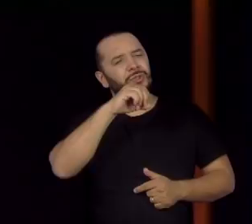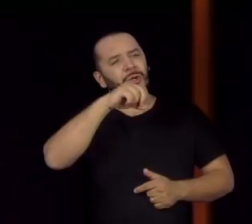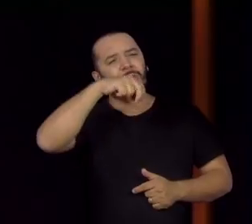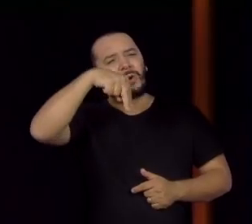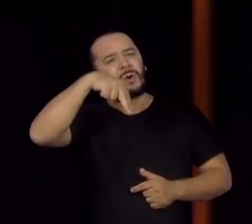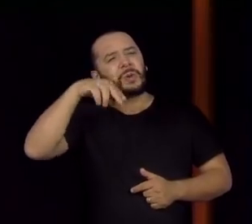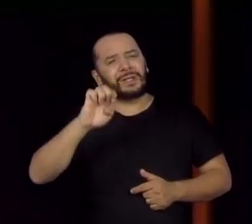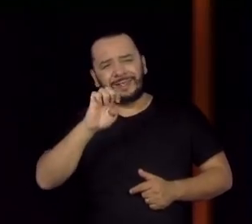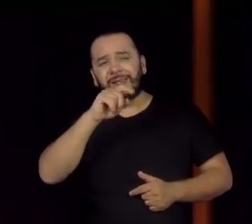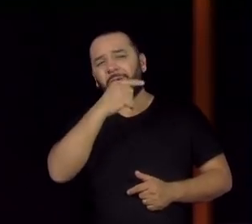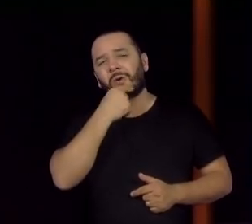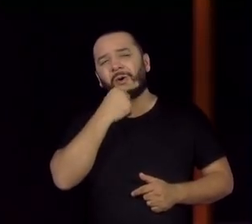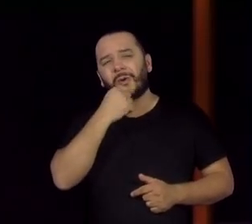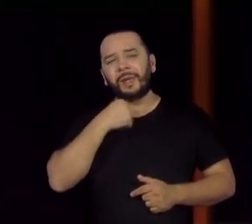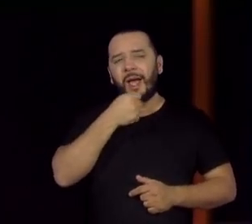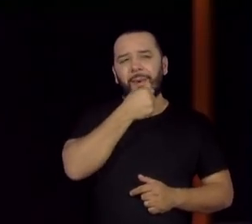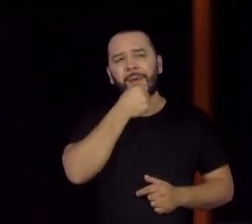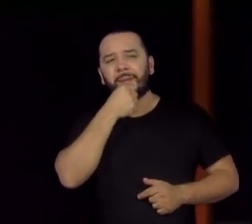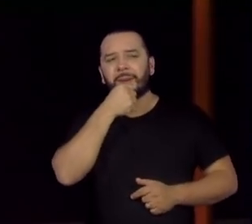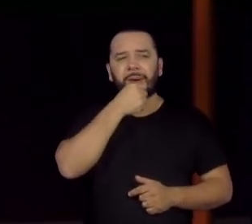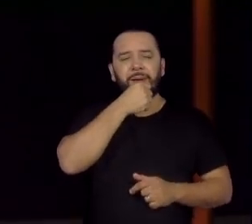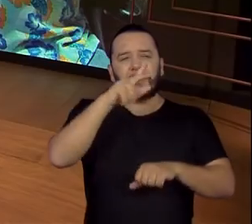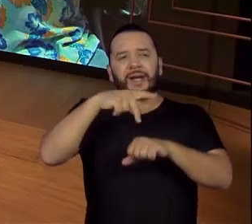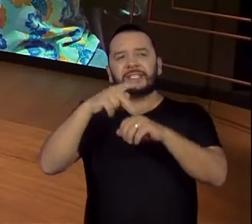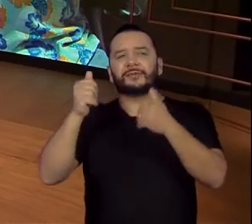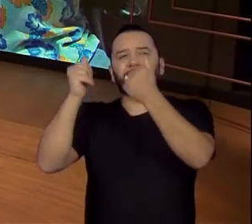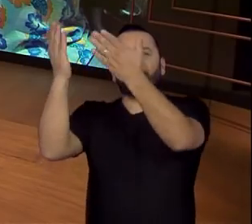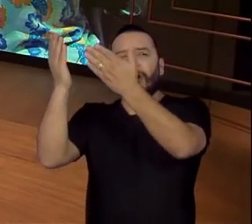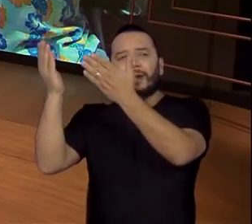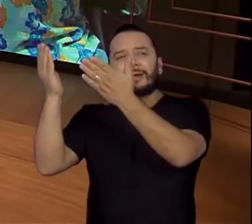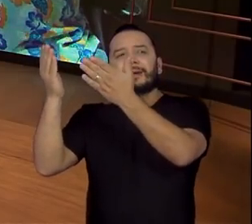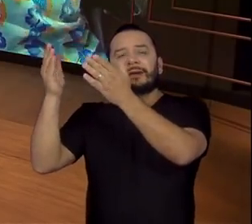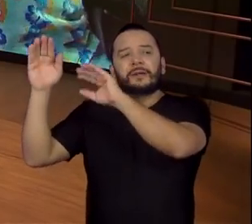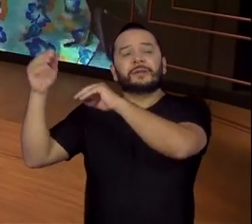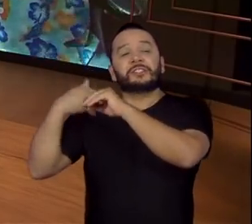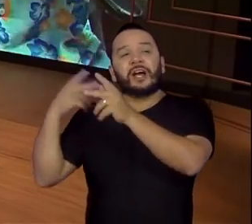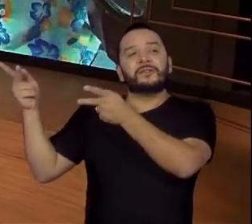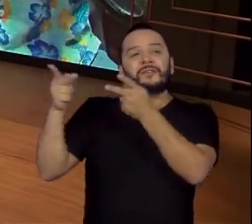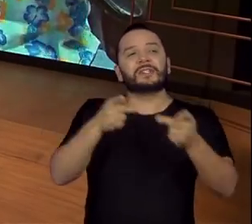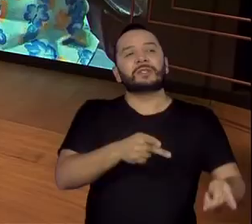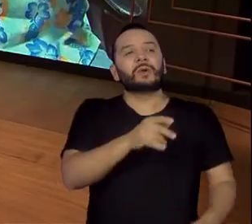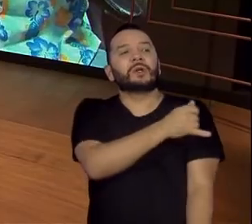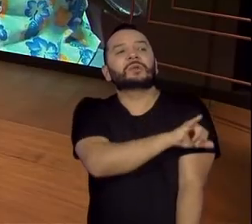andou fazendo umas temporadas lá nessas noites cariocas?